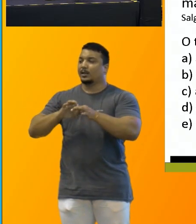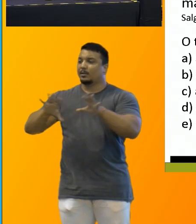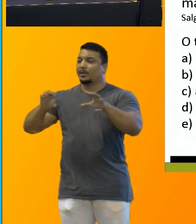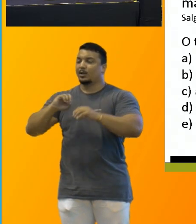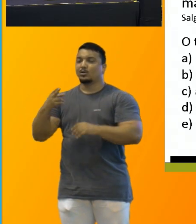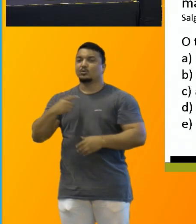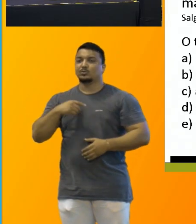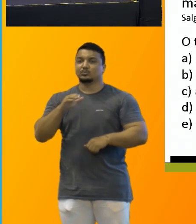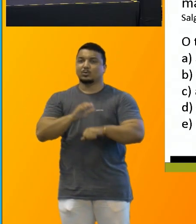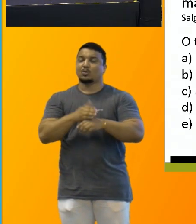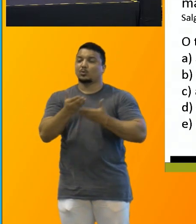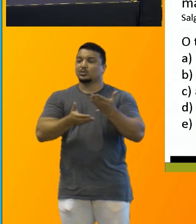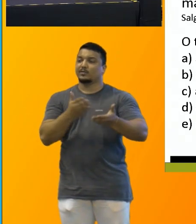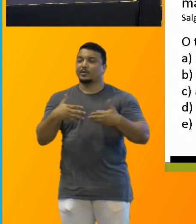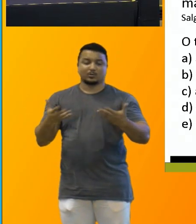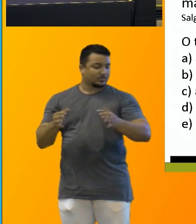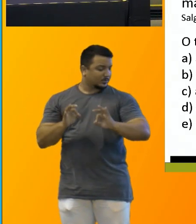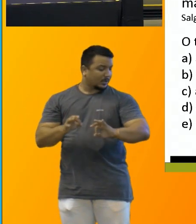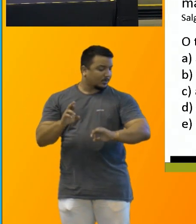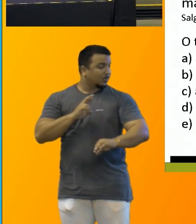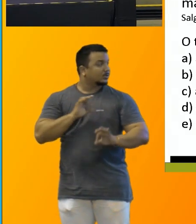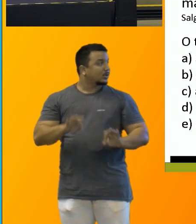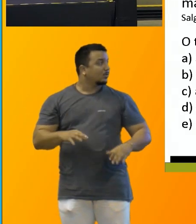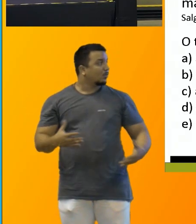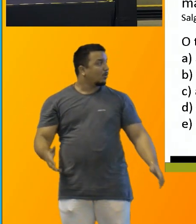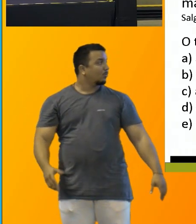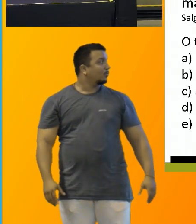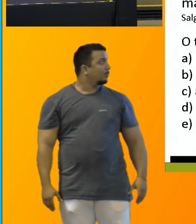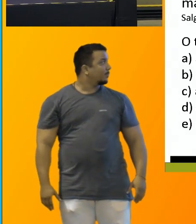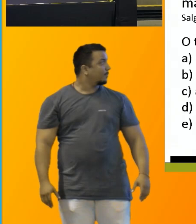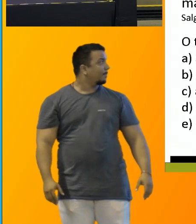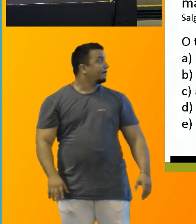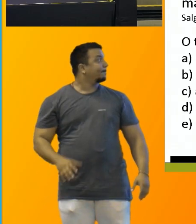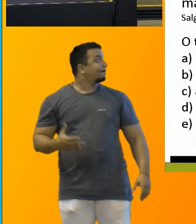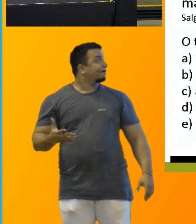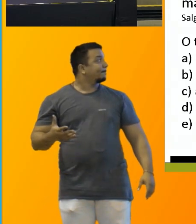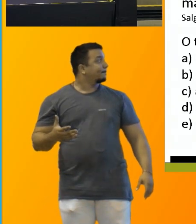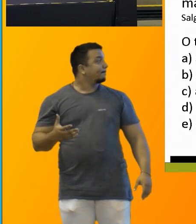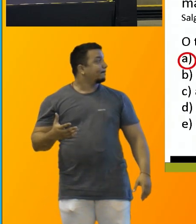ou ao conservadorismo. Qual é a letra, galera? Letra